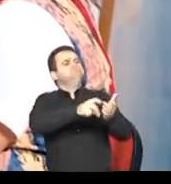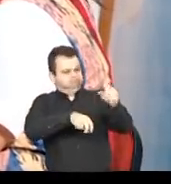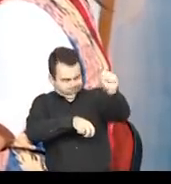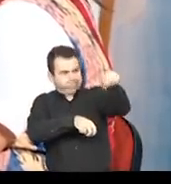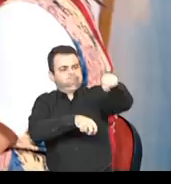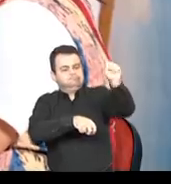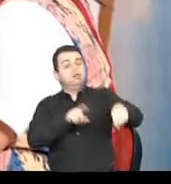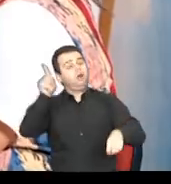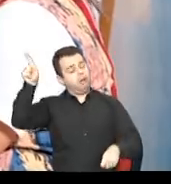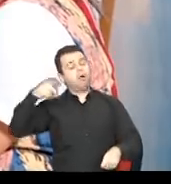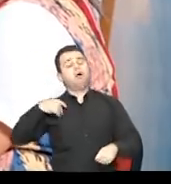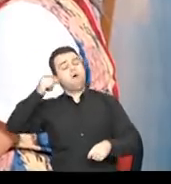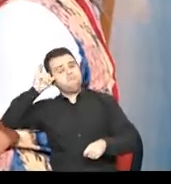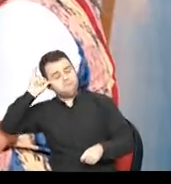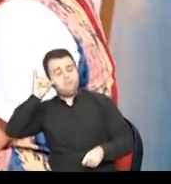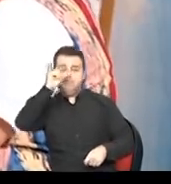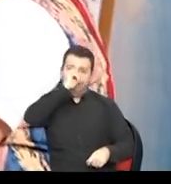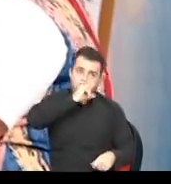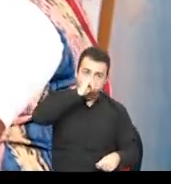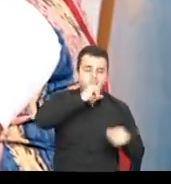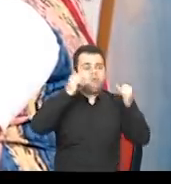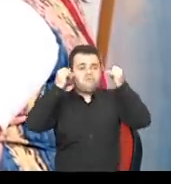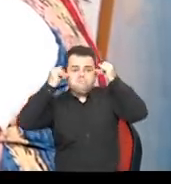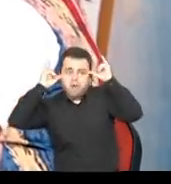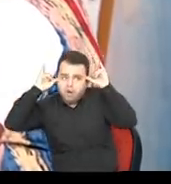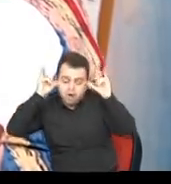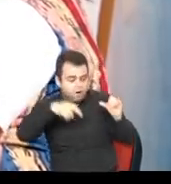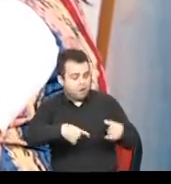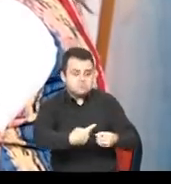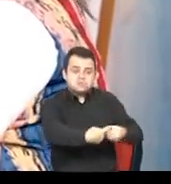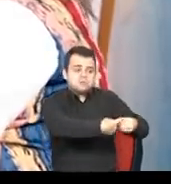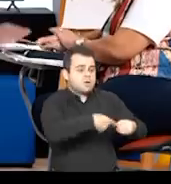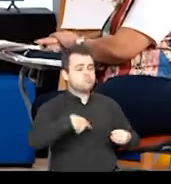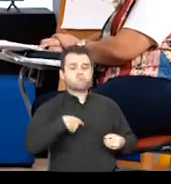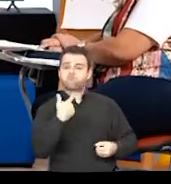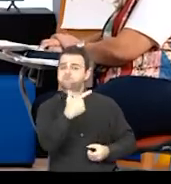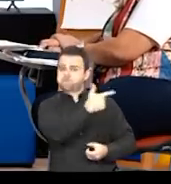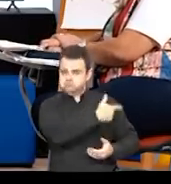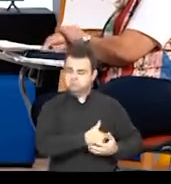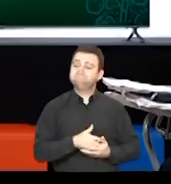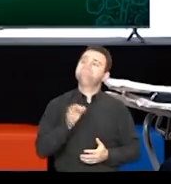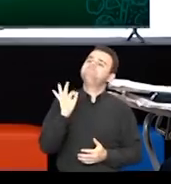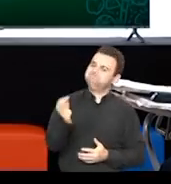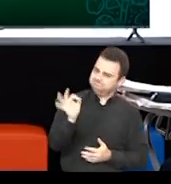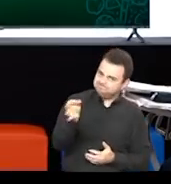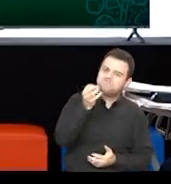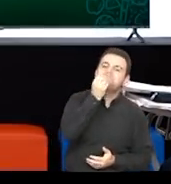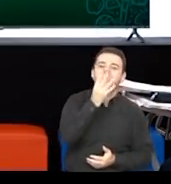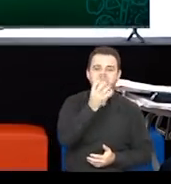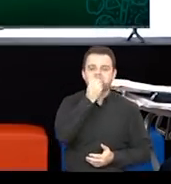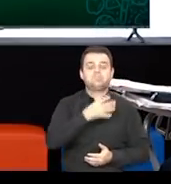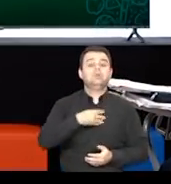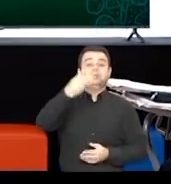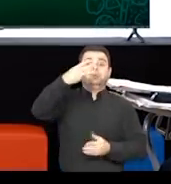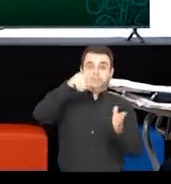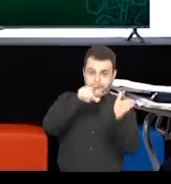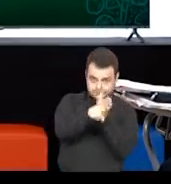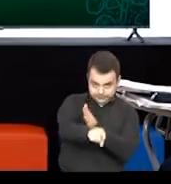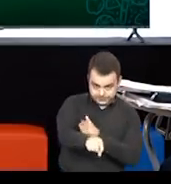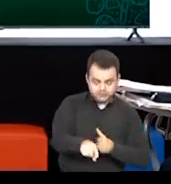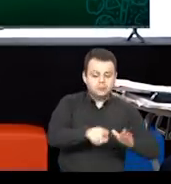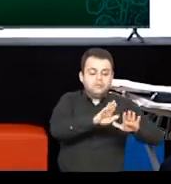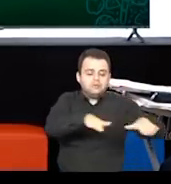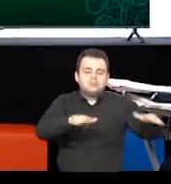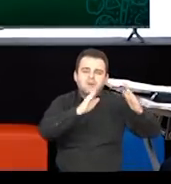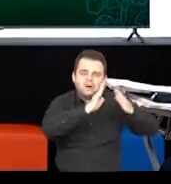lá tem porco, tem vaca e são animais que não tem no bairro aqui da cidade. Muito bem. Terceira afirmativa. Crianças